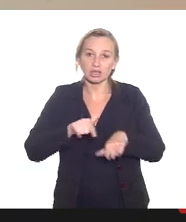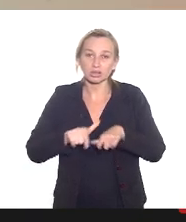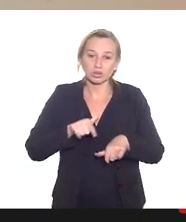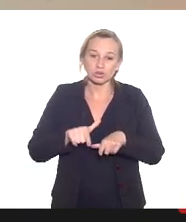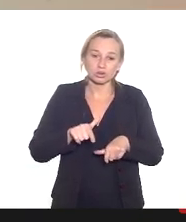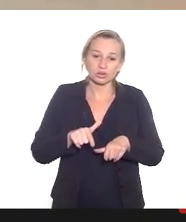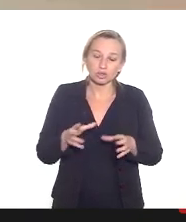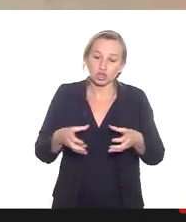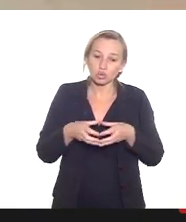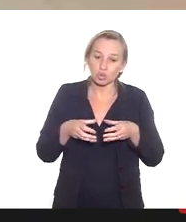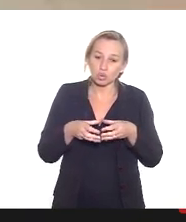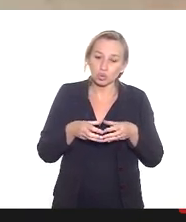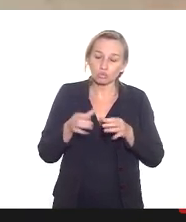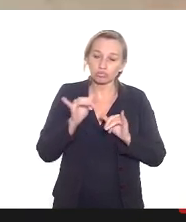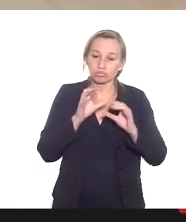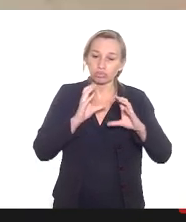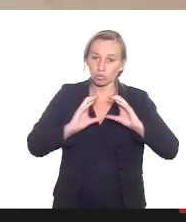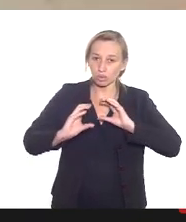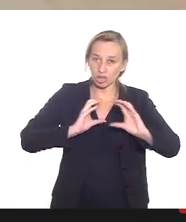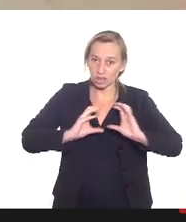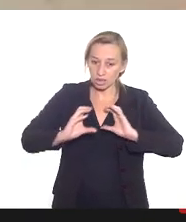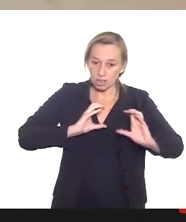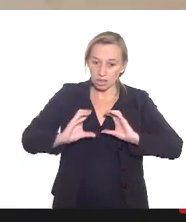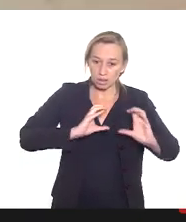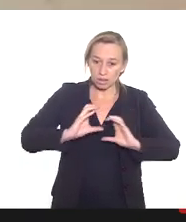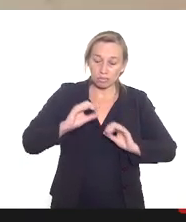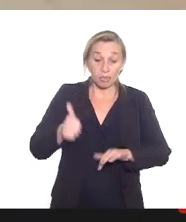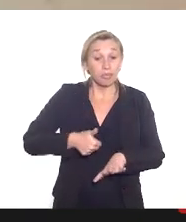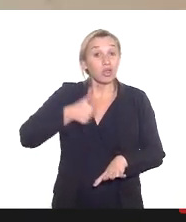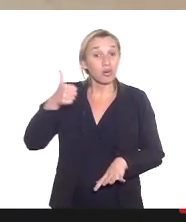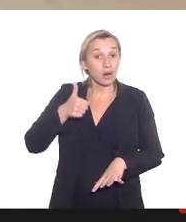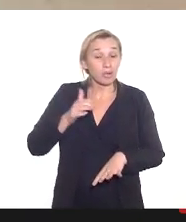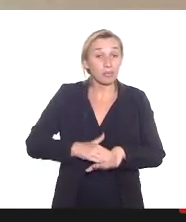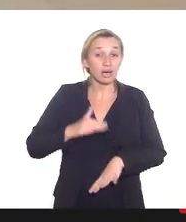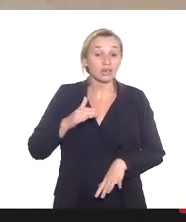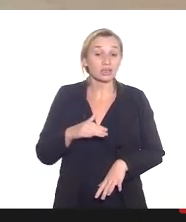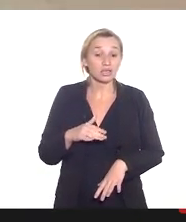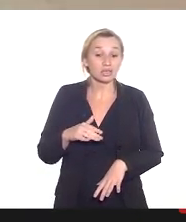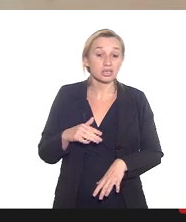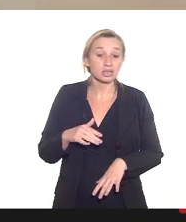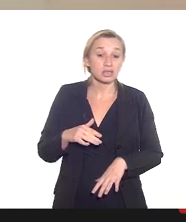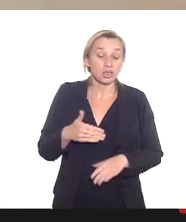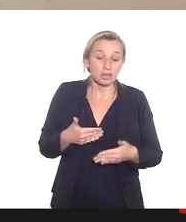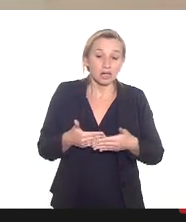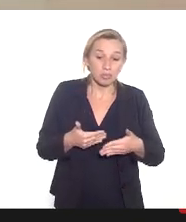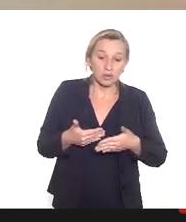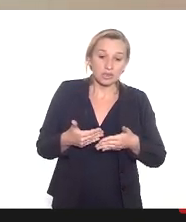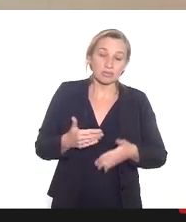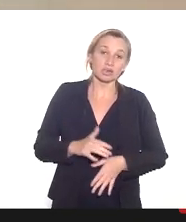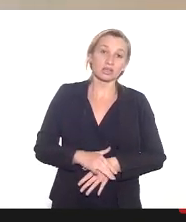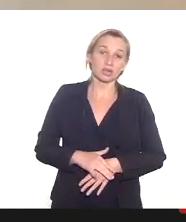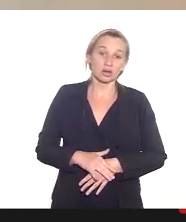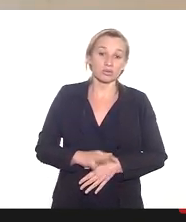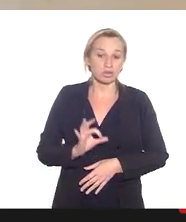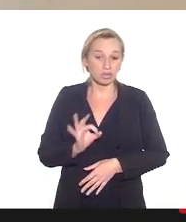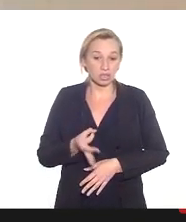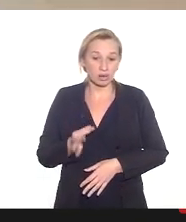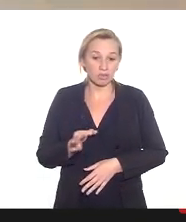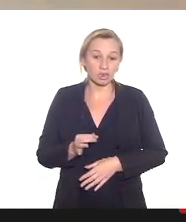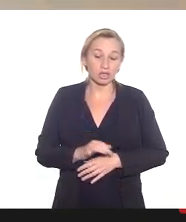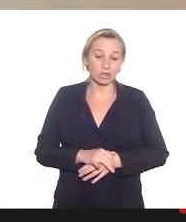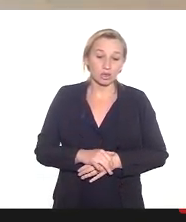equipe de comunicação para melhorar essa essa essa aproximação né inclusive